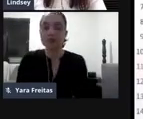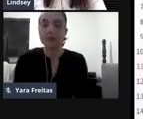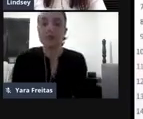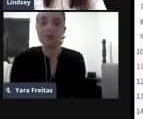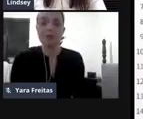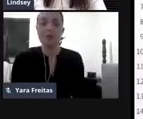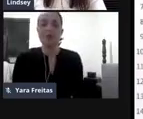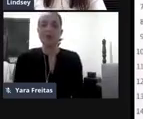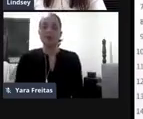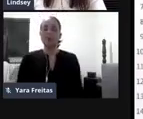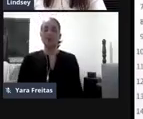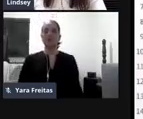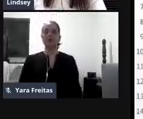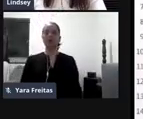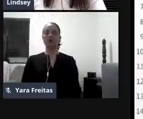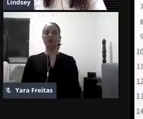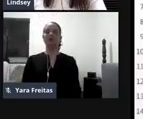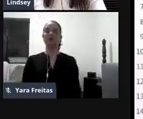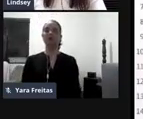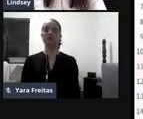Som tá melhor?